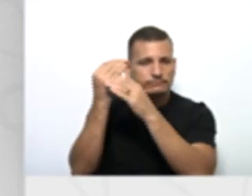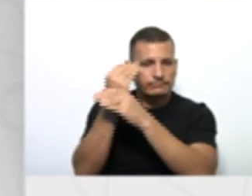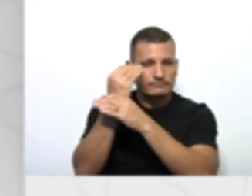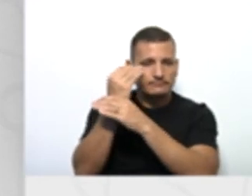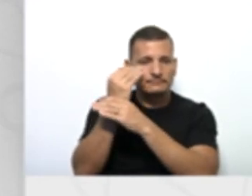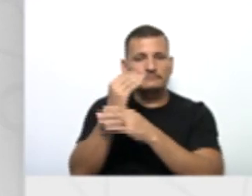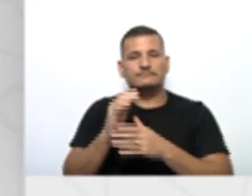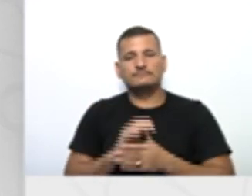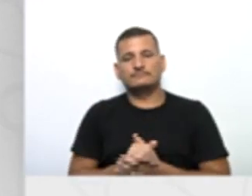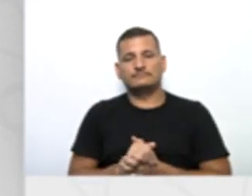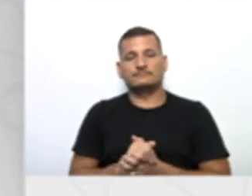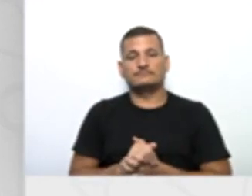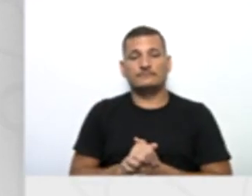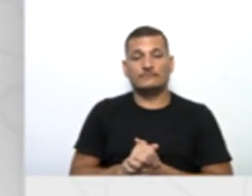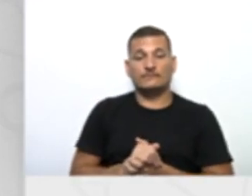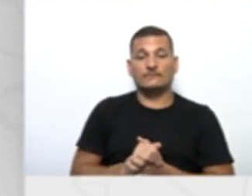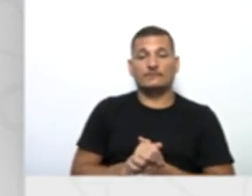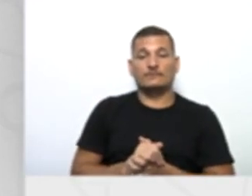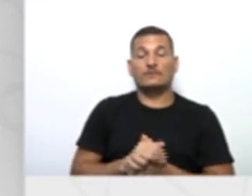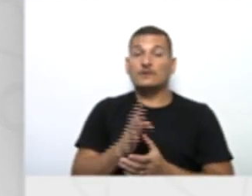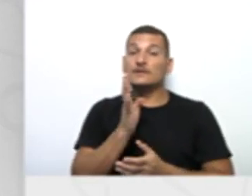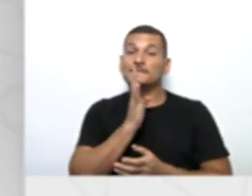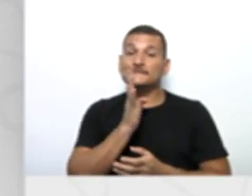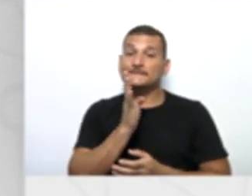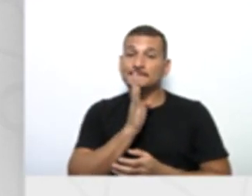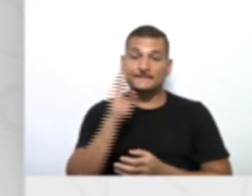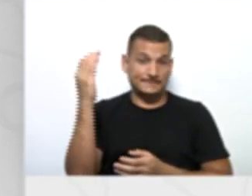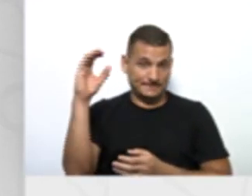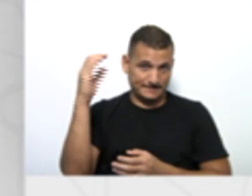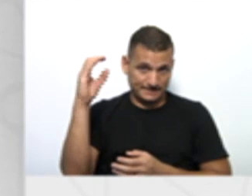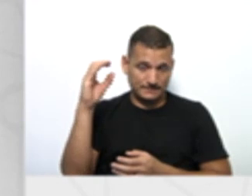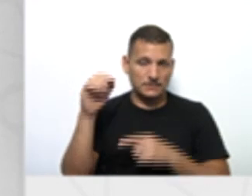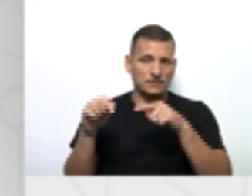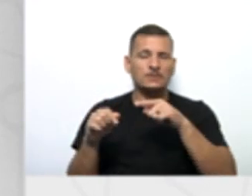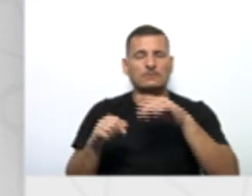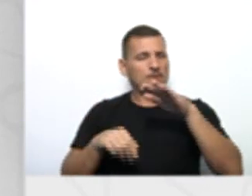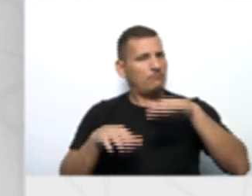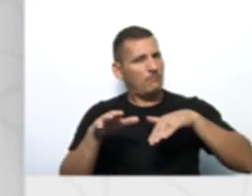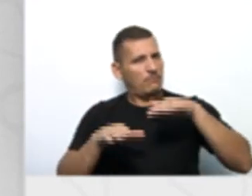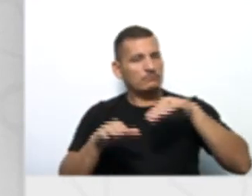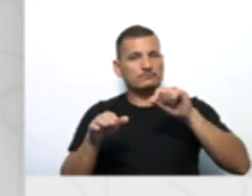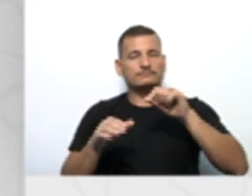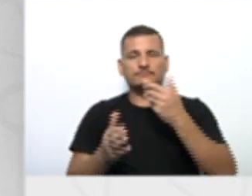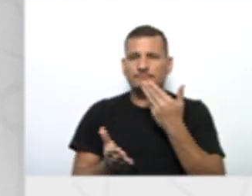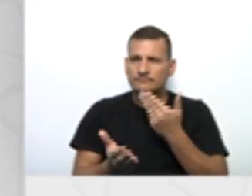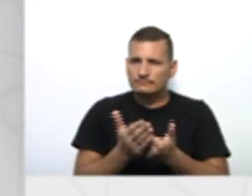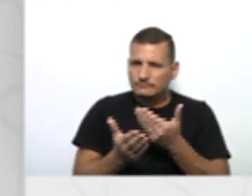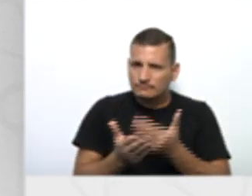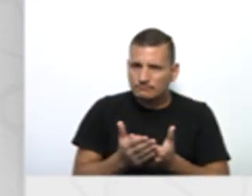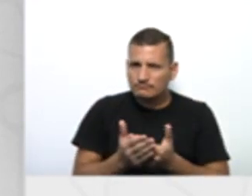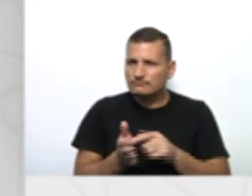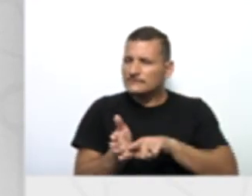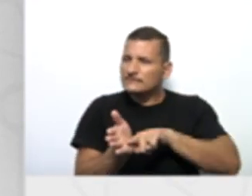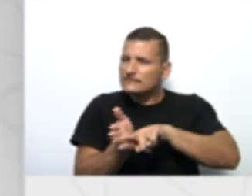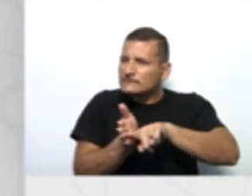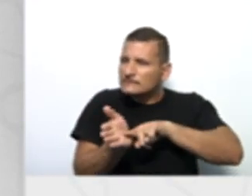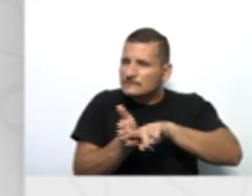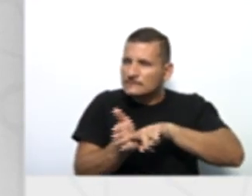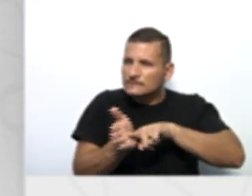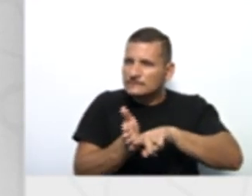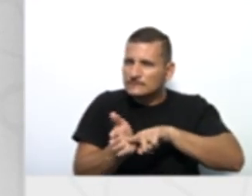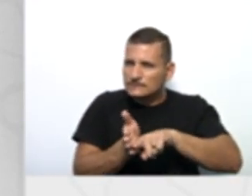ele depende de estudo, de elaboração e de pesquisa. Ou seja, para eu testar um